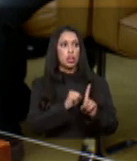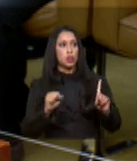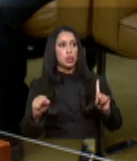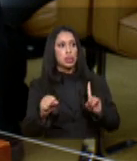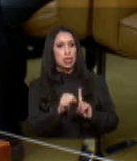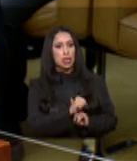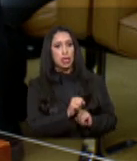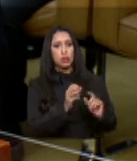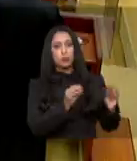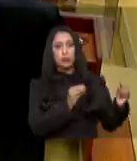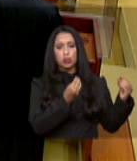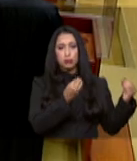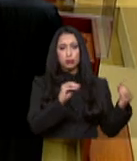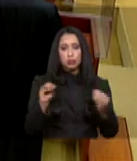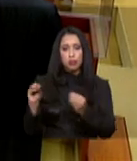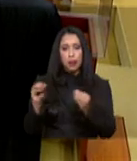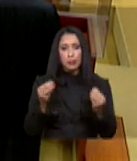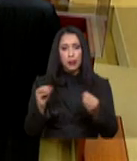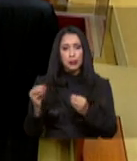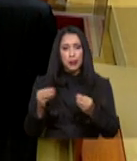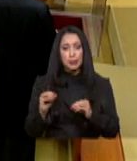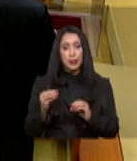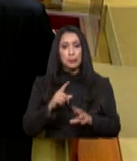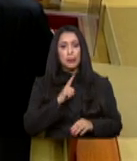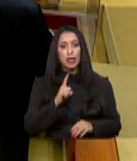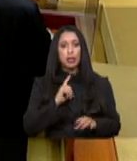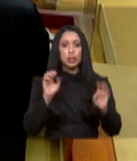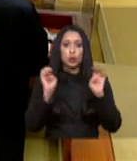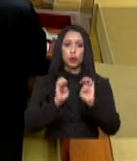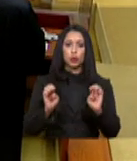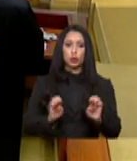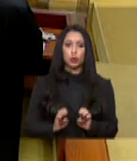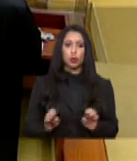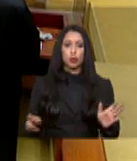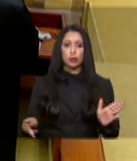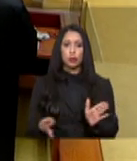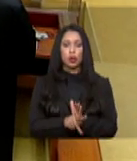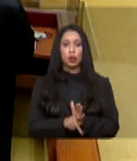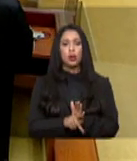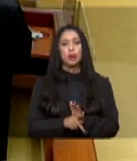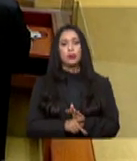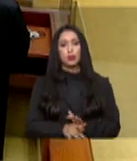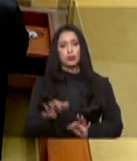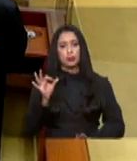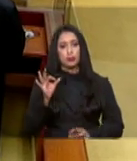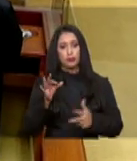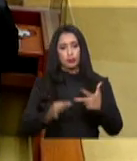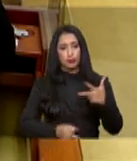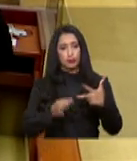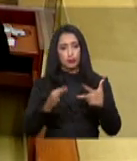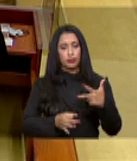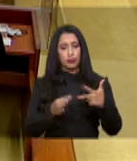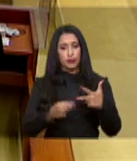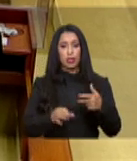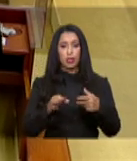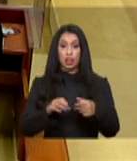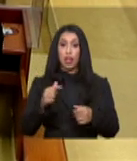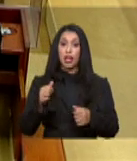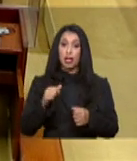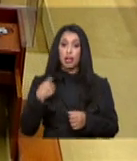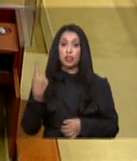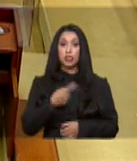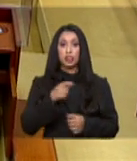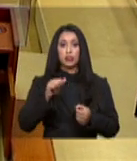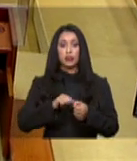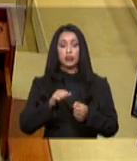essas questões para a estrutura própria do Judiciário, porque é de bom costume fazer em casa o que a gente quer que